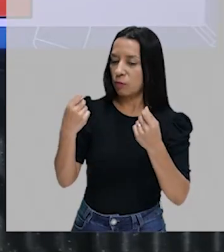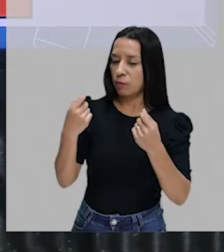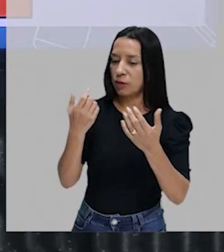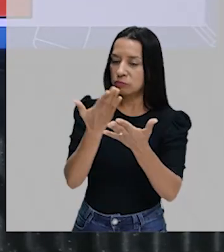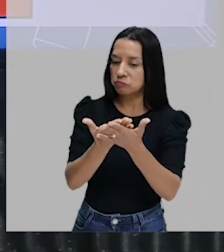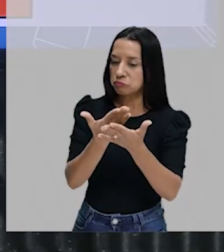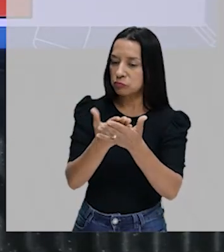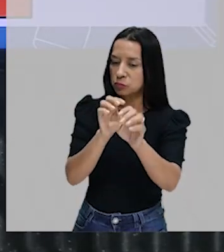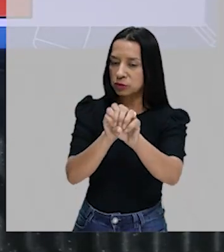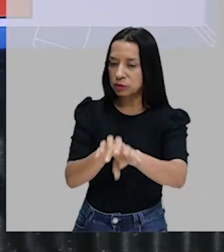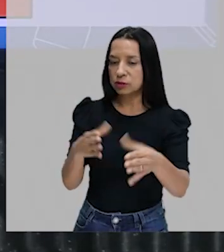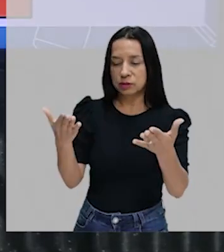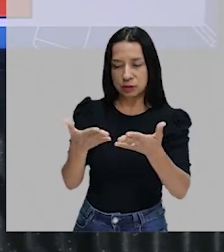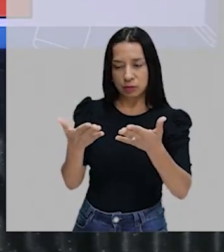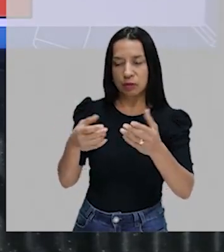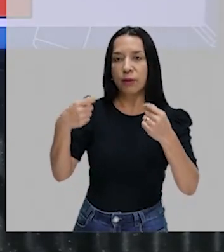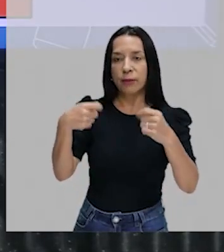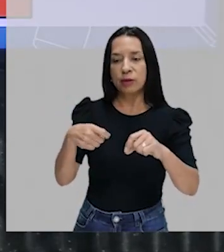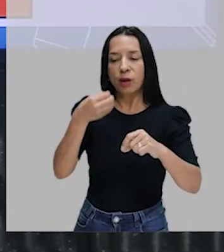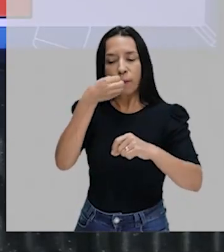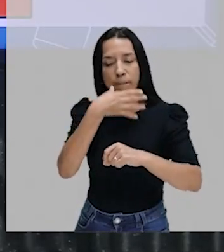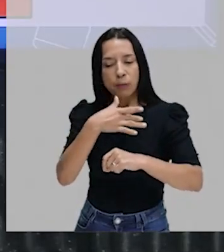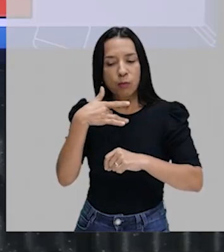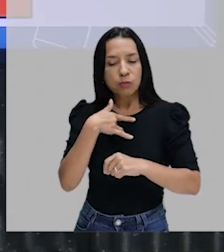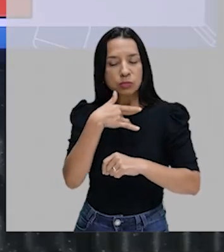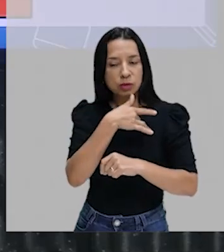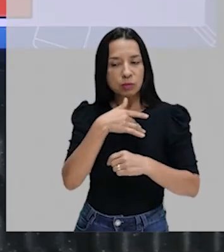física. Eu preciso que